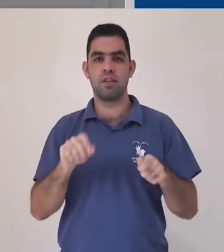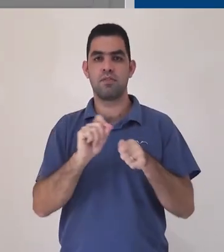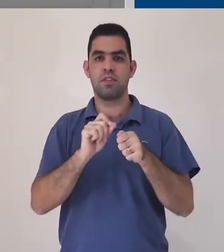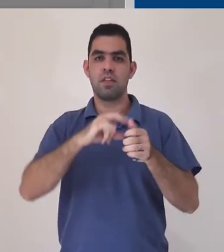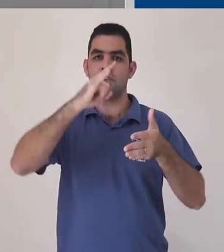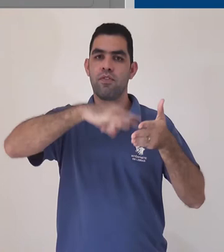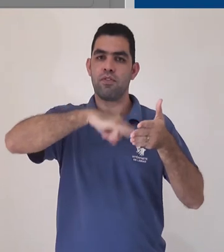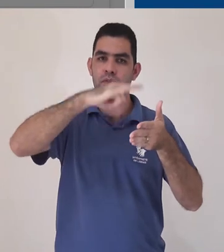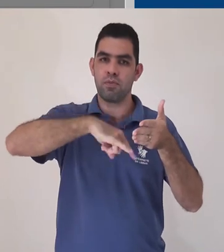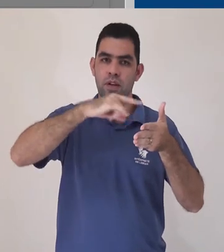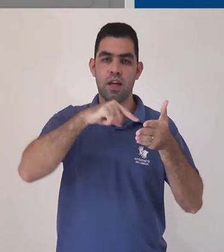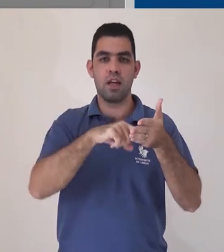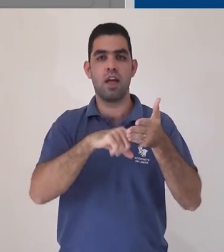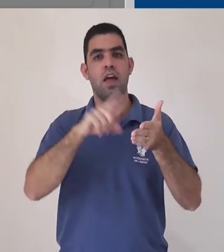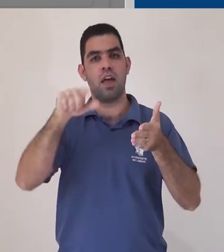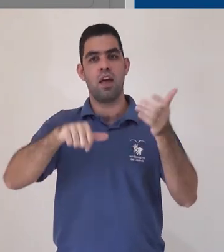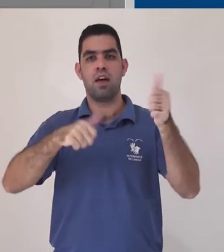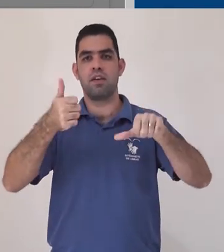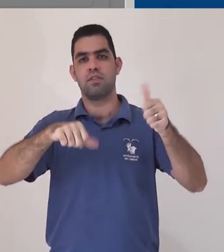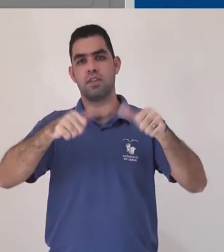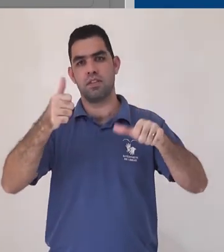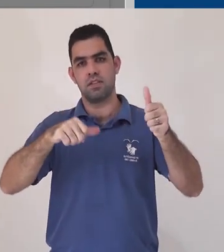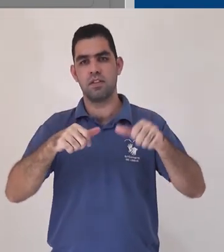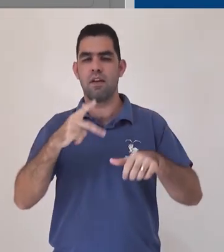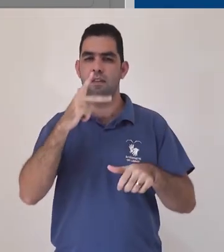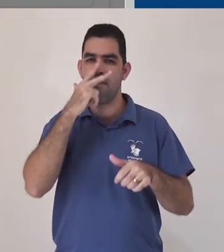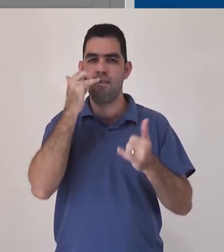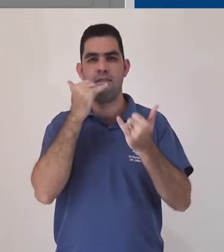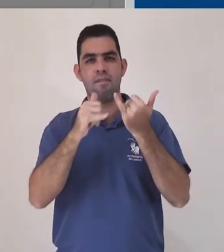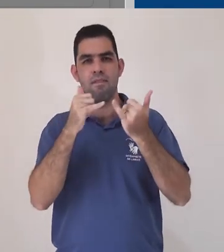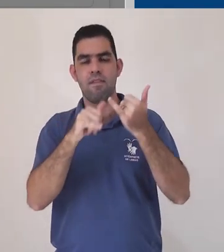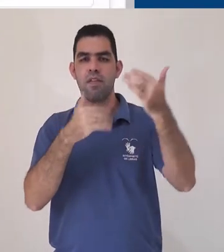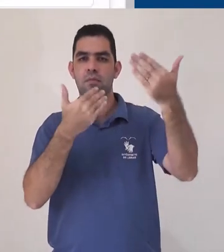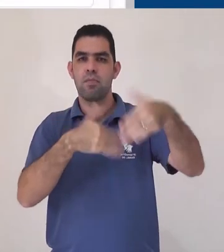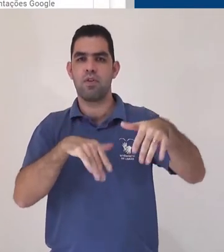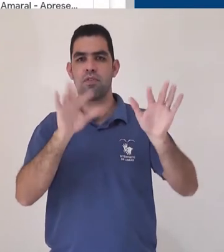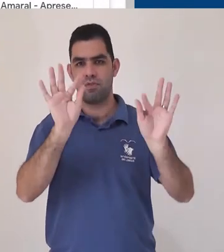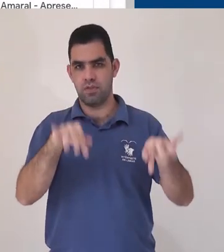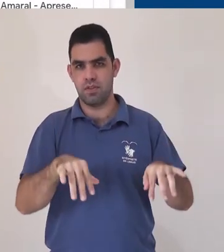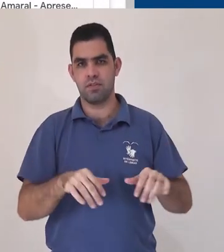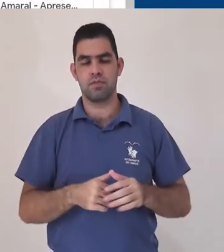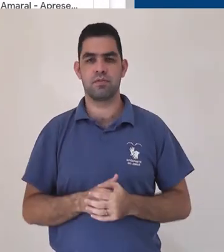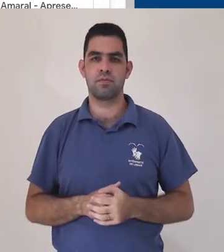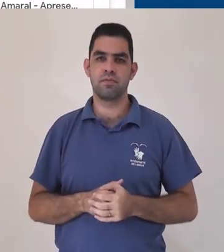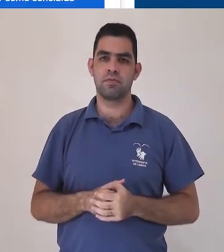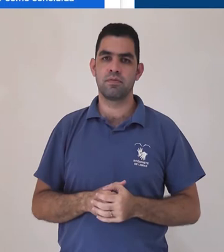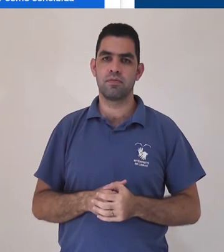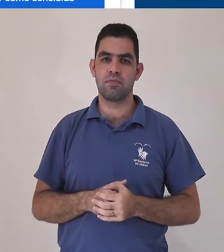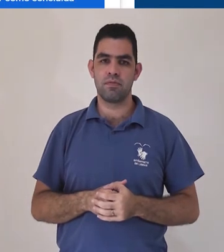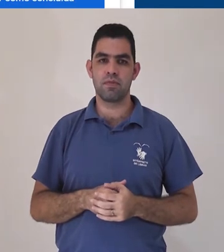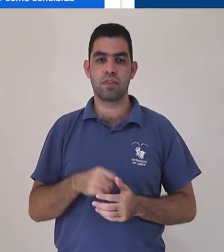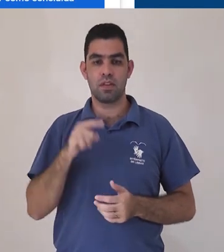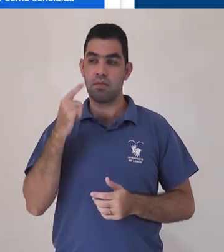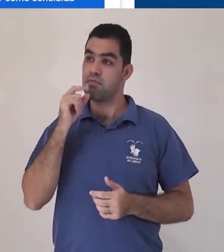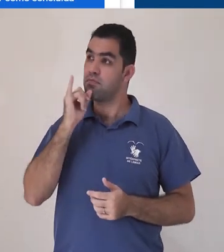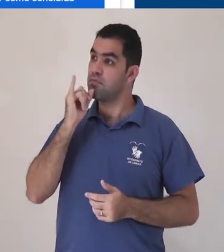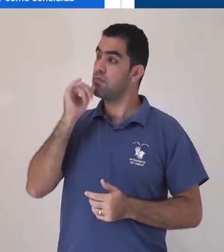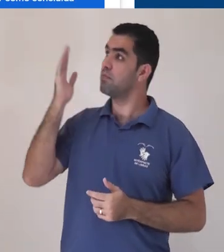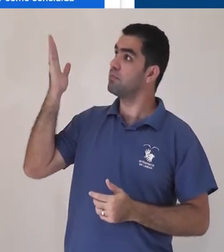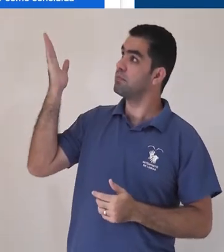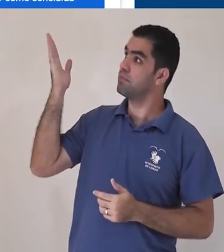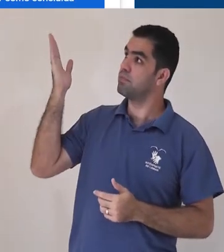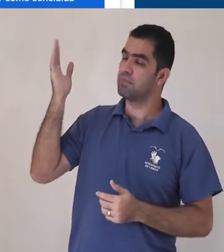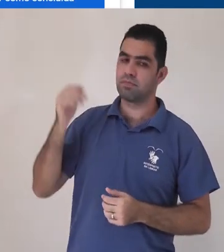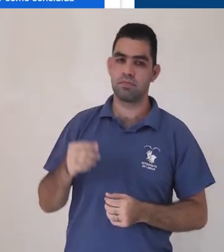formulários que podem ter caráter avaliativo como um teste final sobre determinado assunto e se mostrado